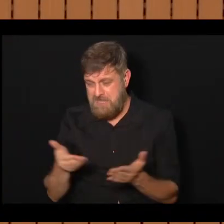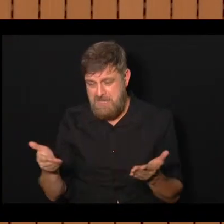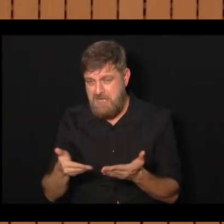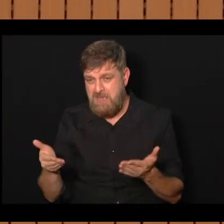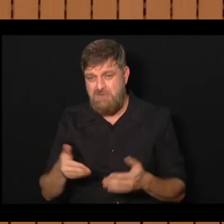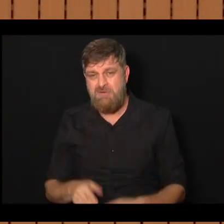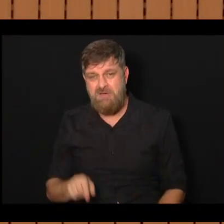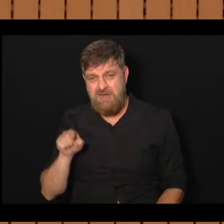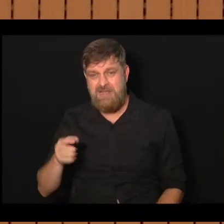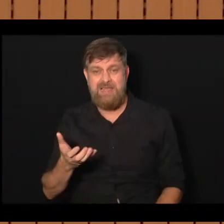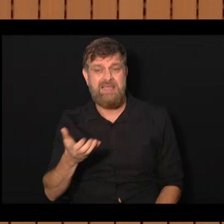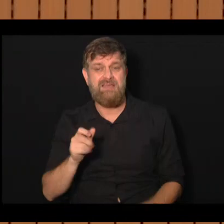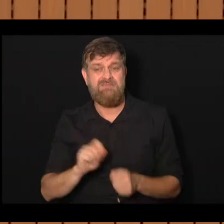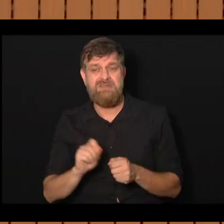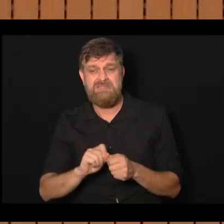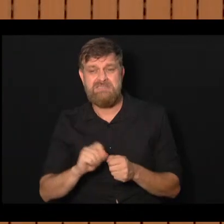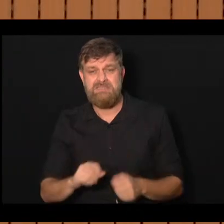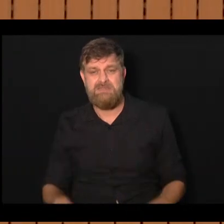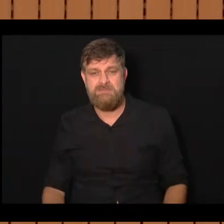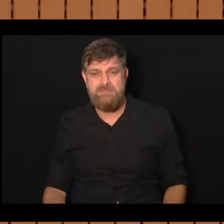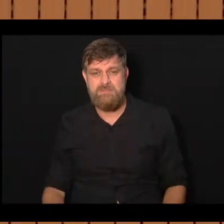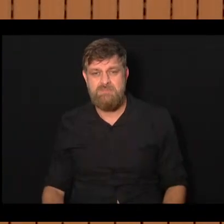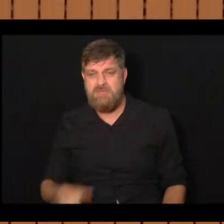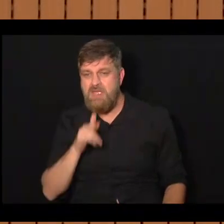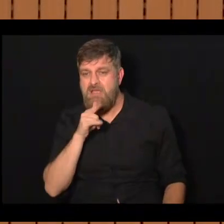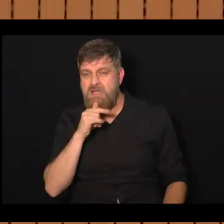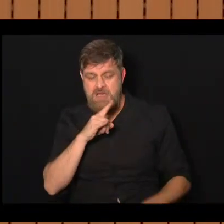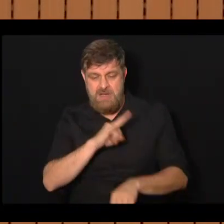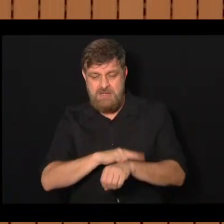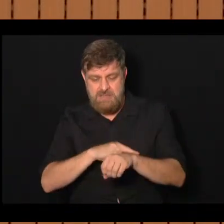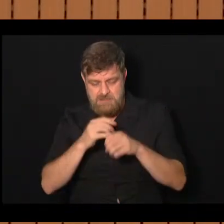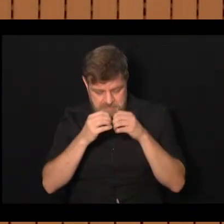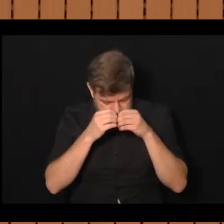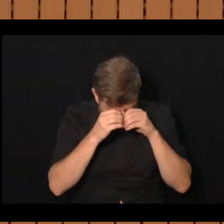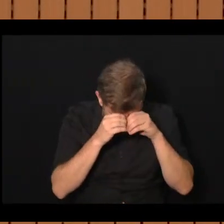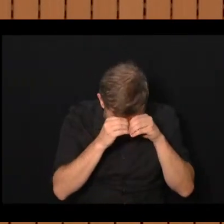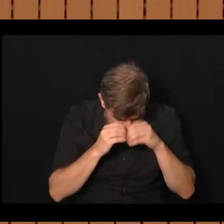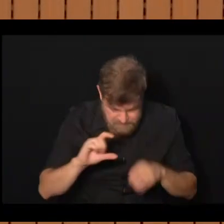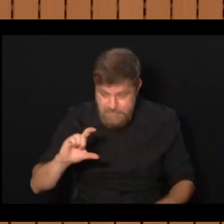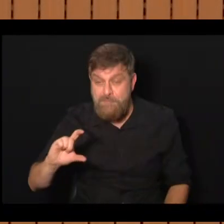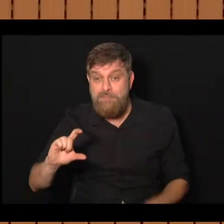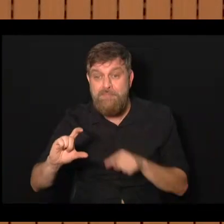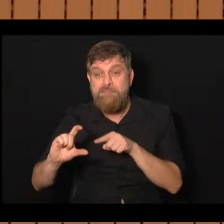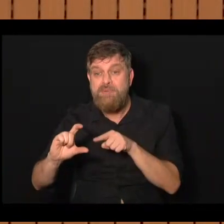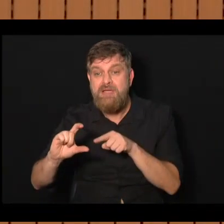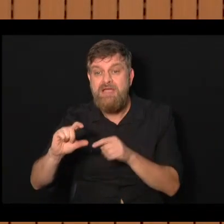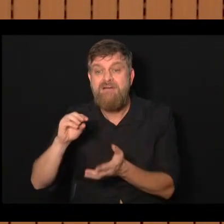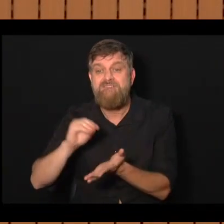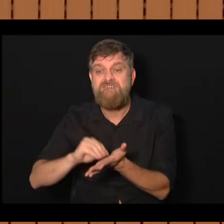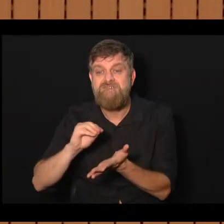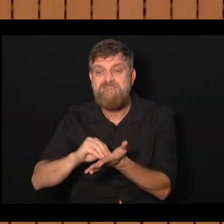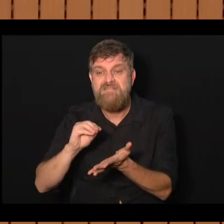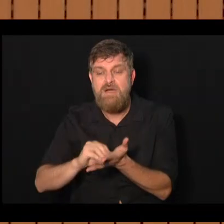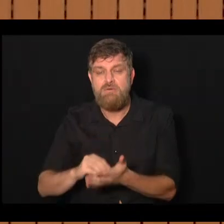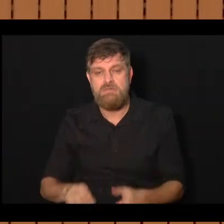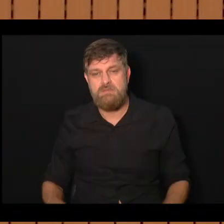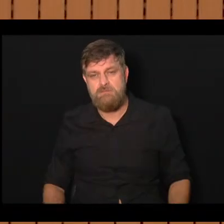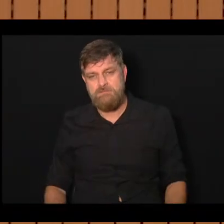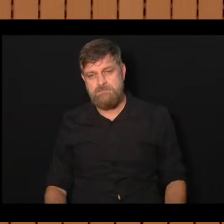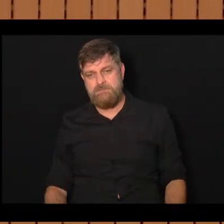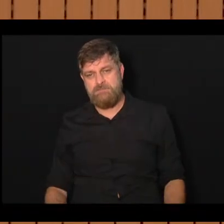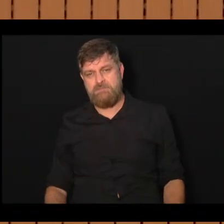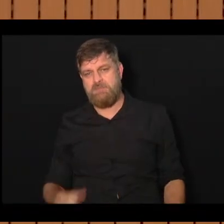realizar um simples exame de urina, por falta de frasquinho. Isso realmente